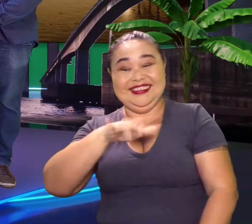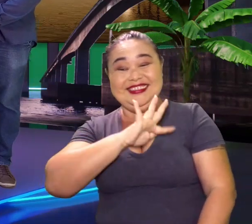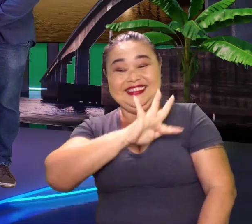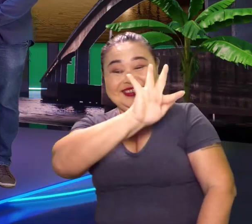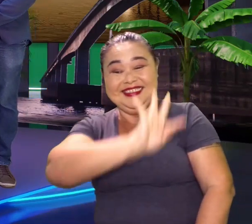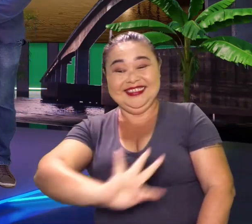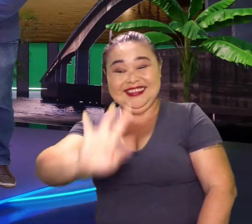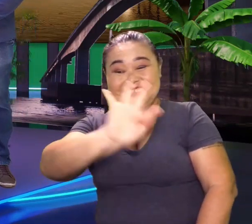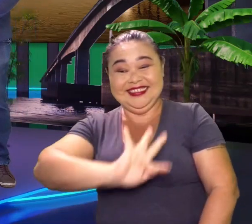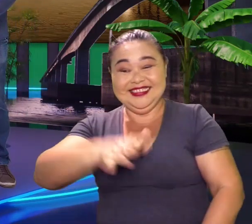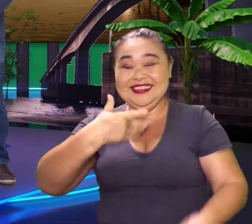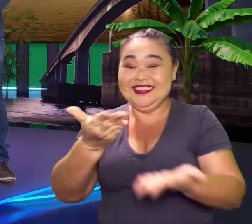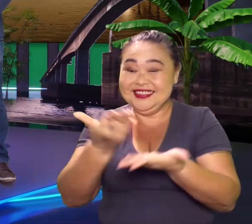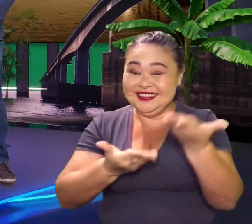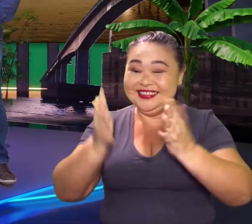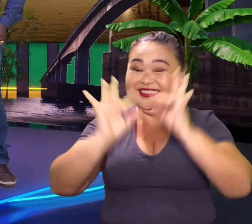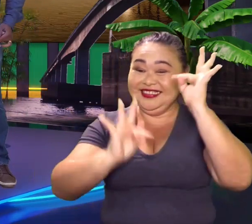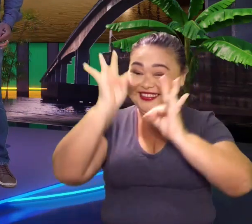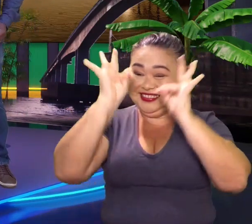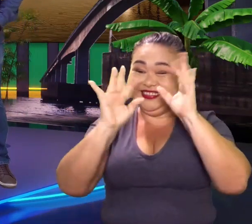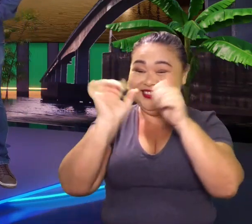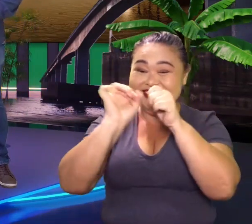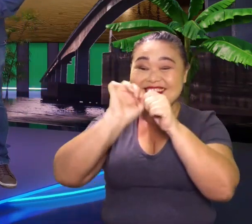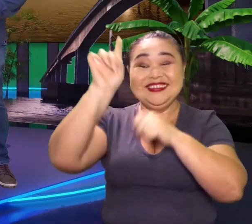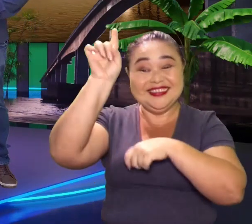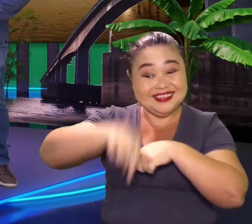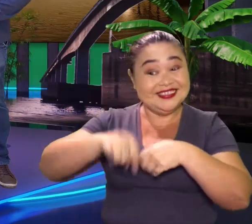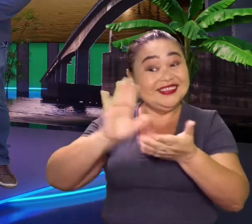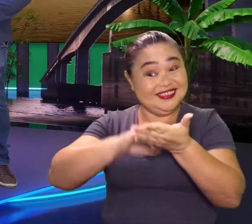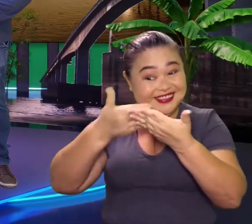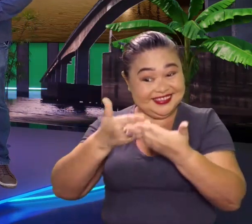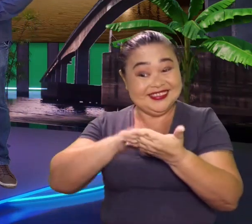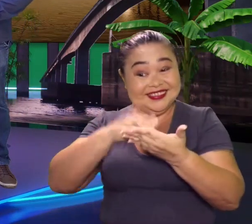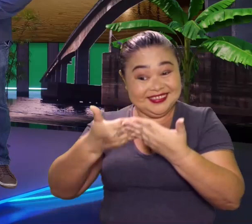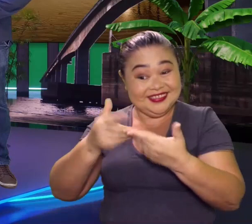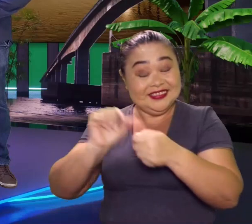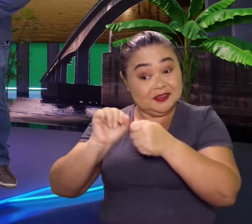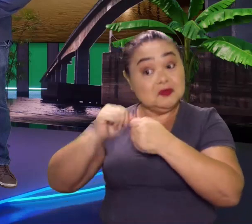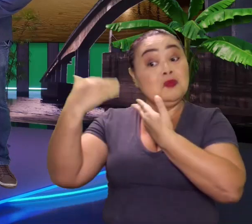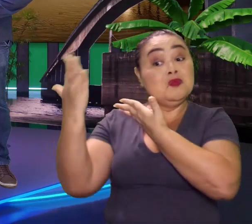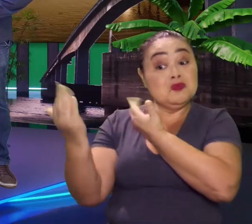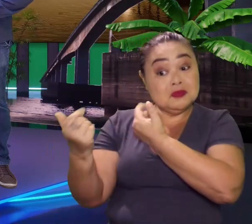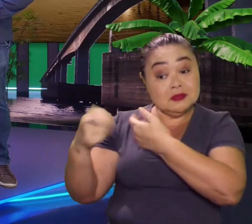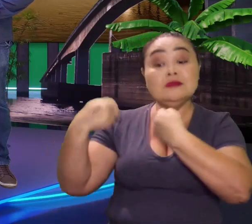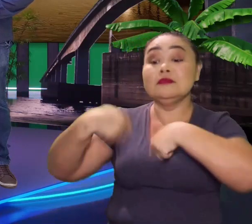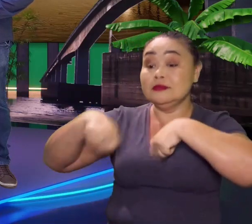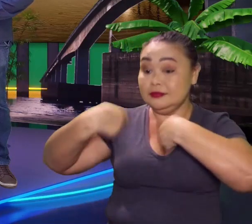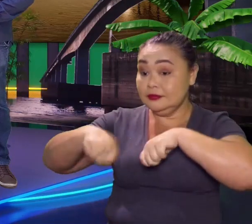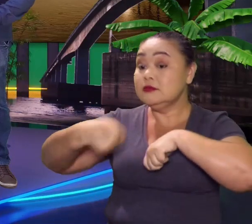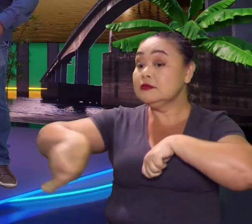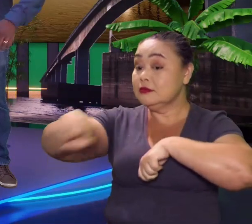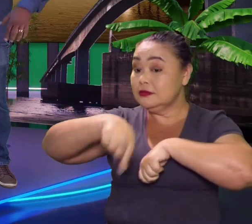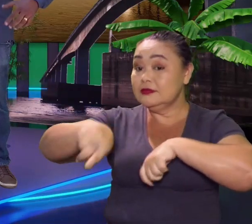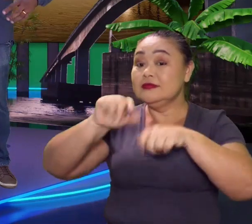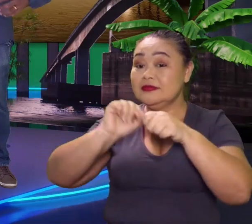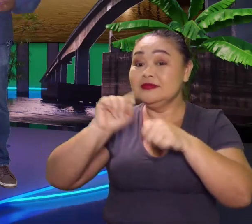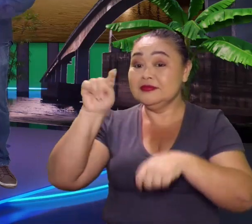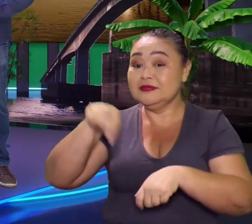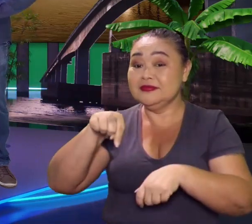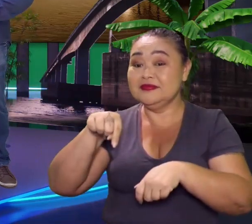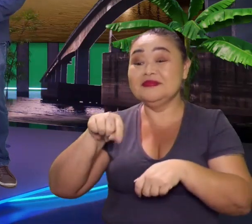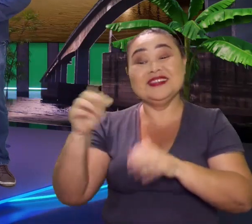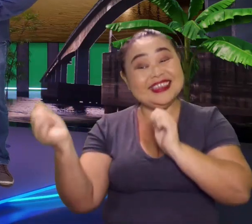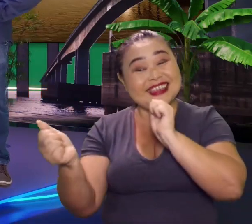Concordo. Então, a mediação tecnológica está bem servido de intérprete, que nós temos jovens que precisam. E eu acho que ela deveria ficar